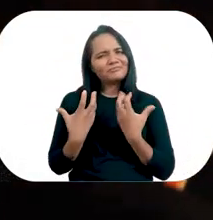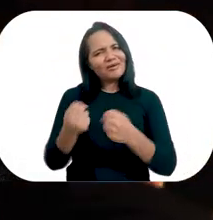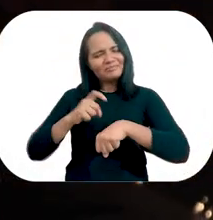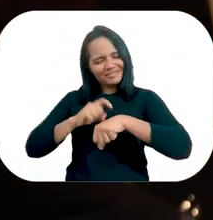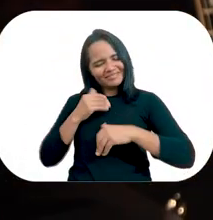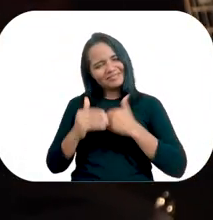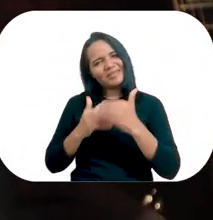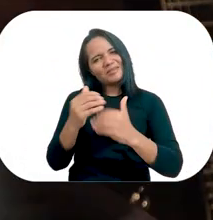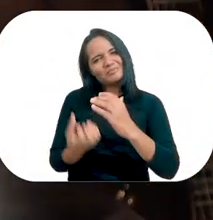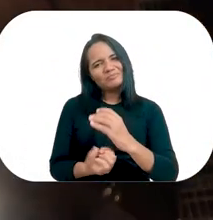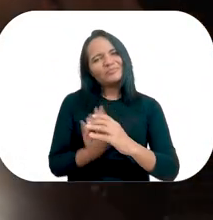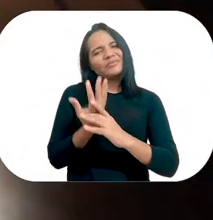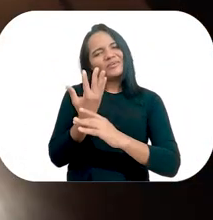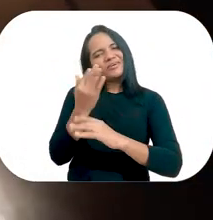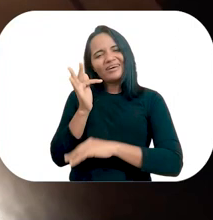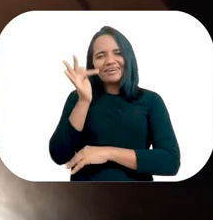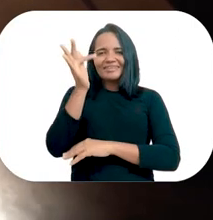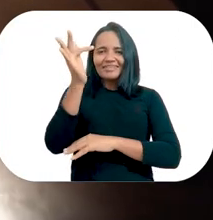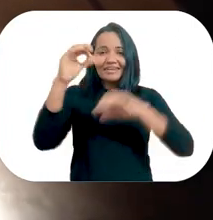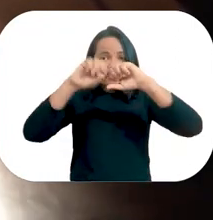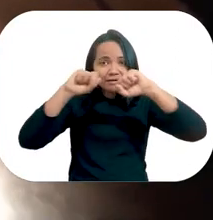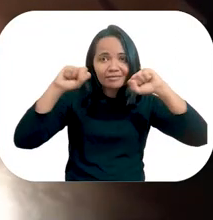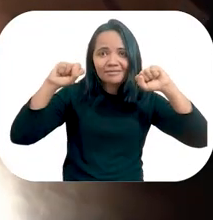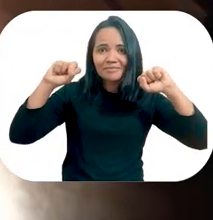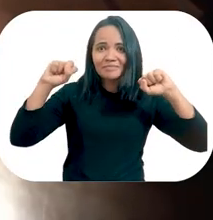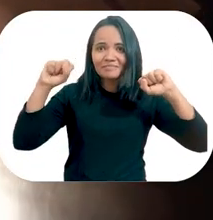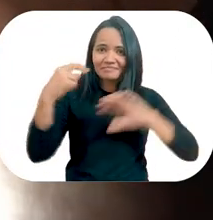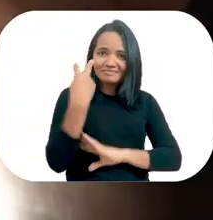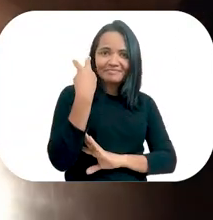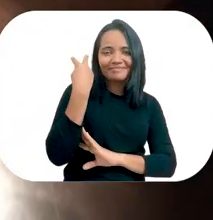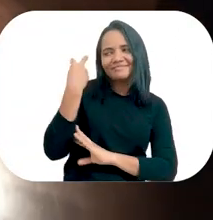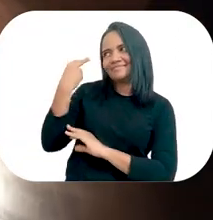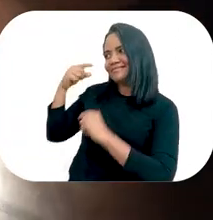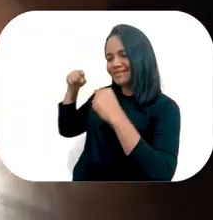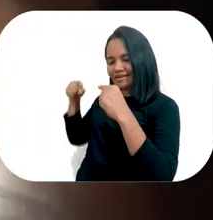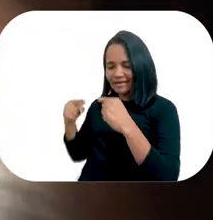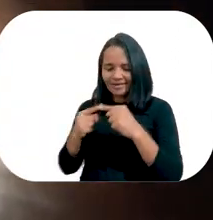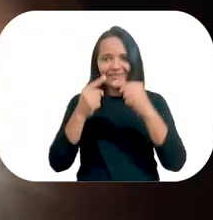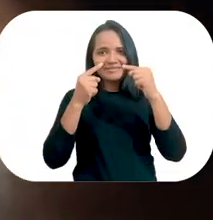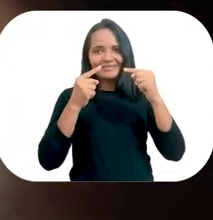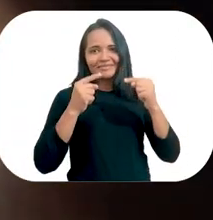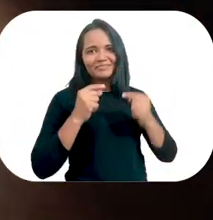Vamos lá fazer o que será.